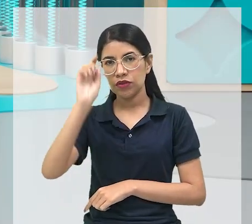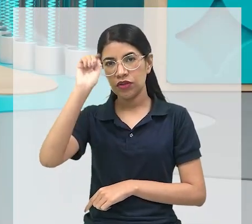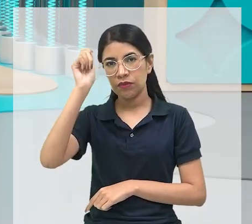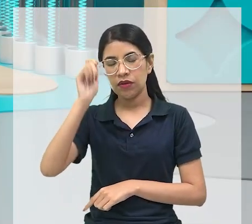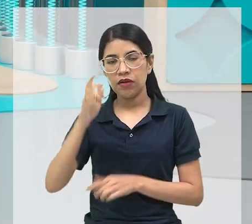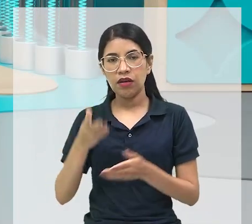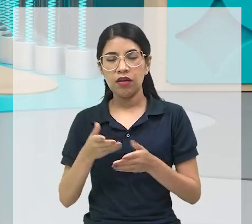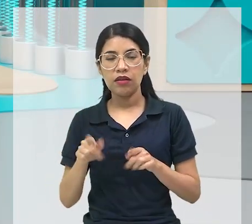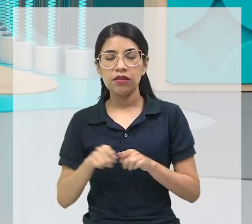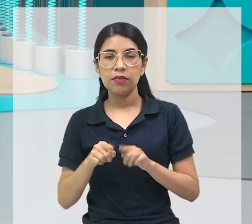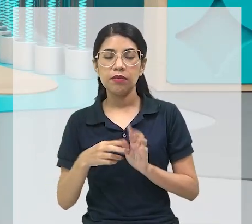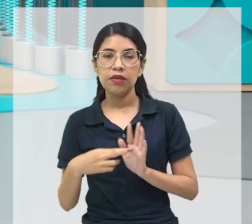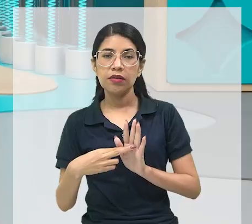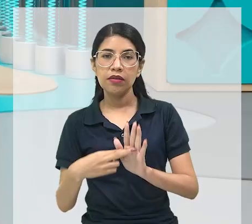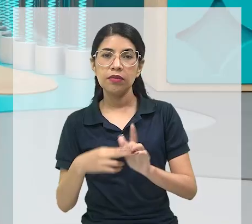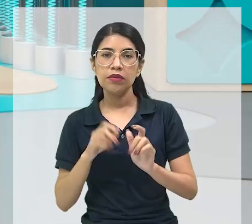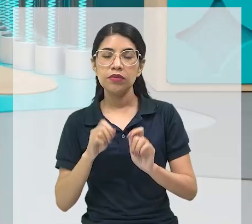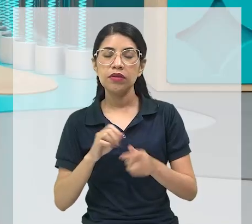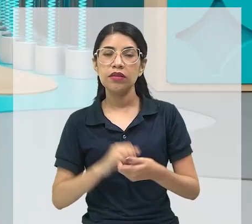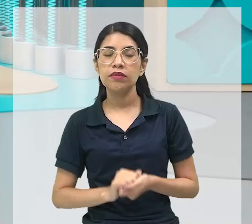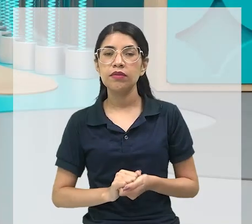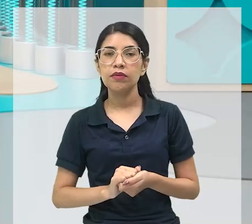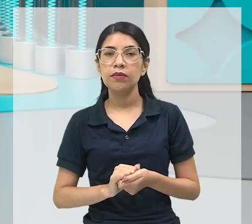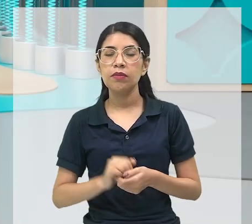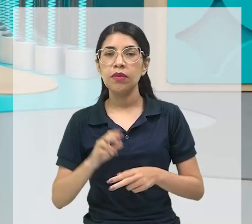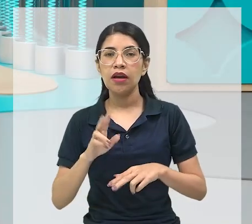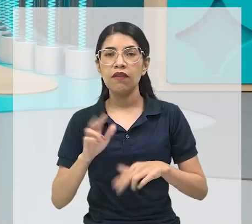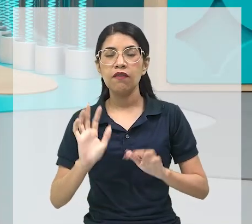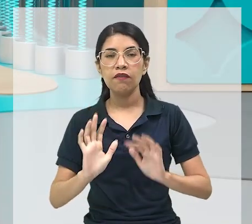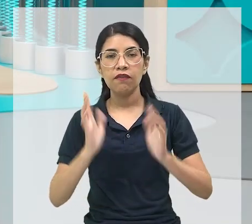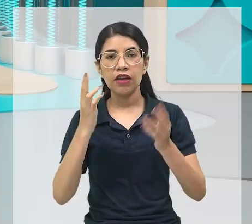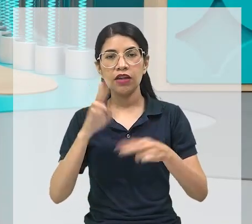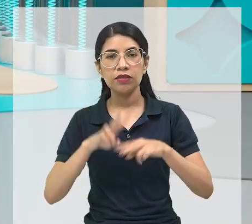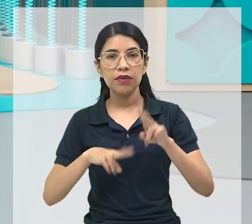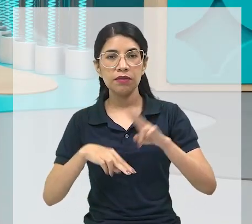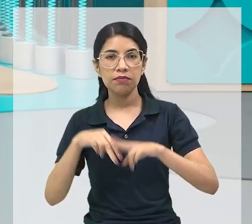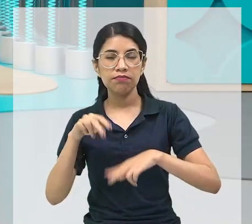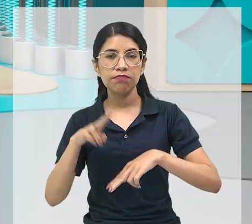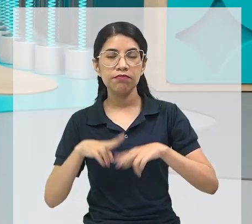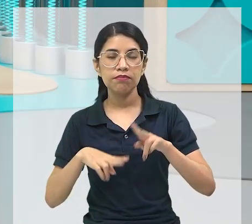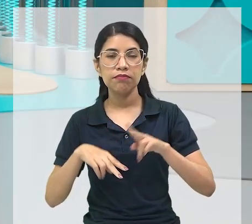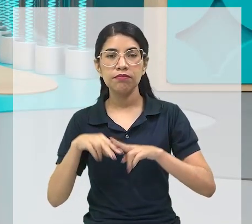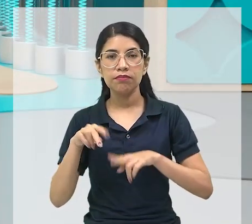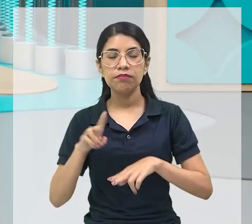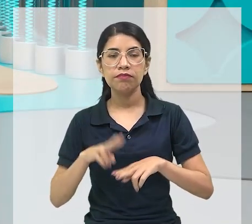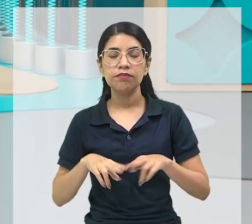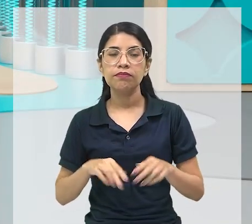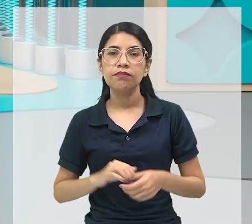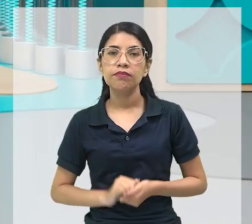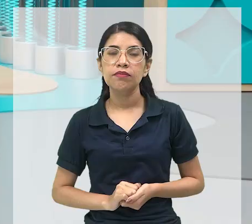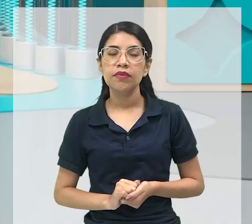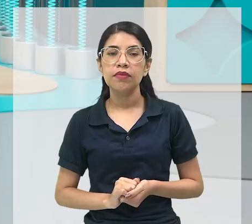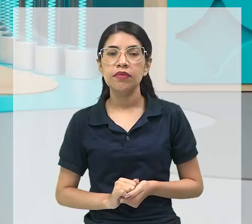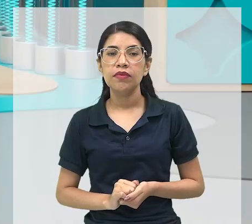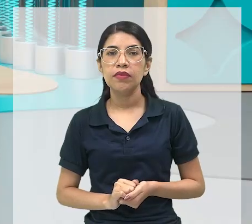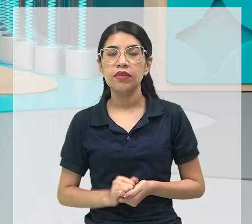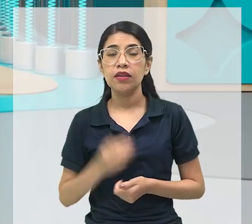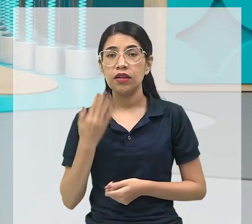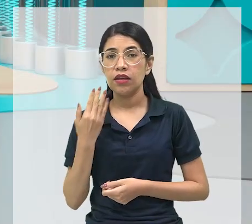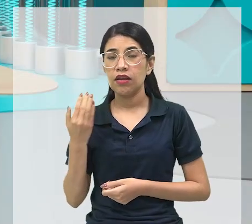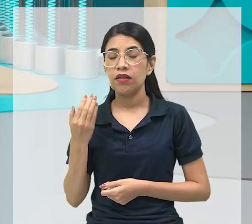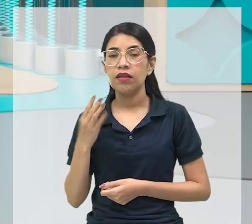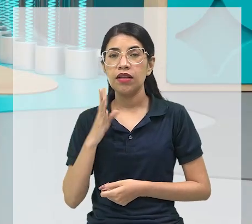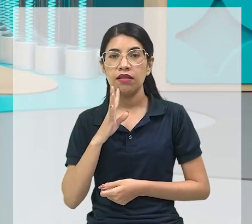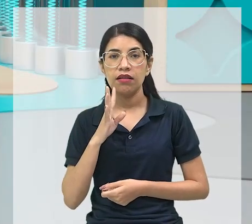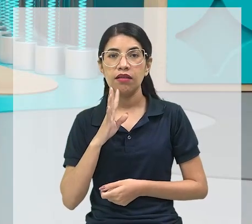uma representação de uma quadrilha, todo mundo desquadriculado, tem a noiva, o chapéu. Olha esse